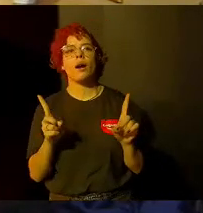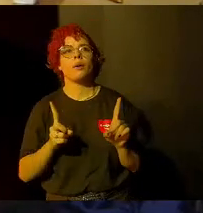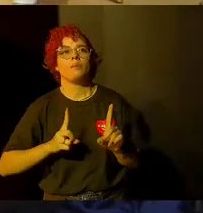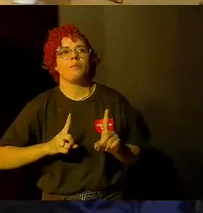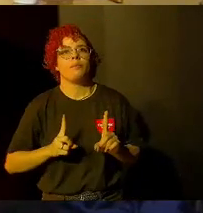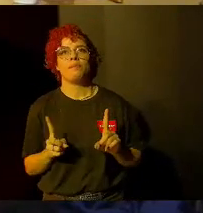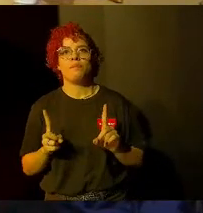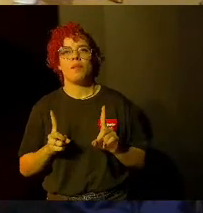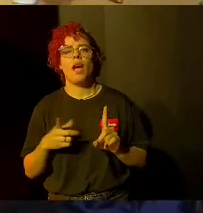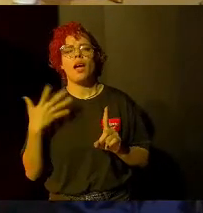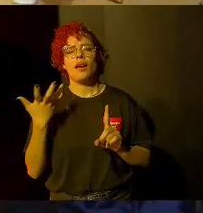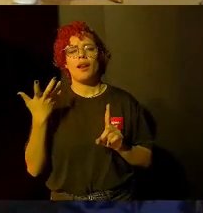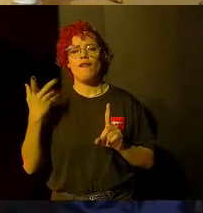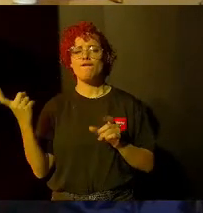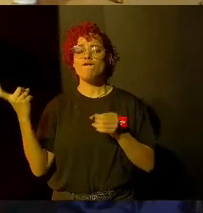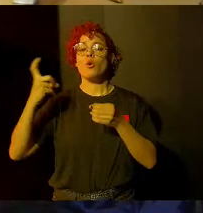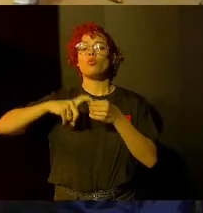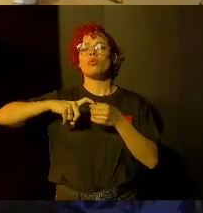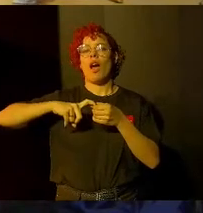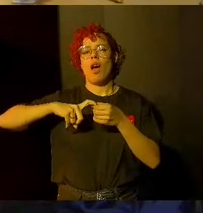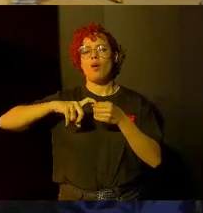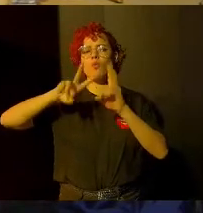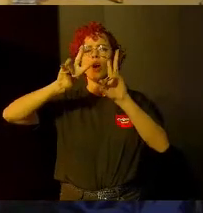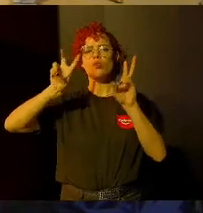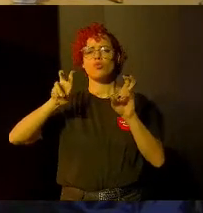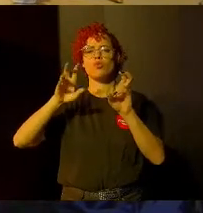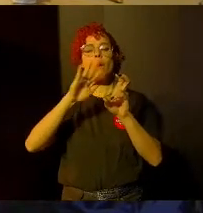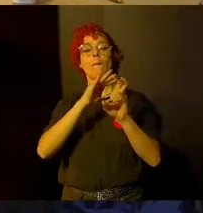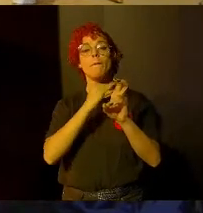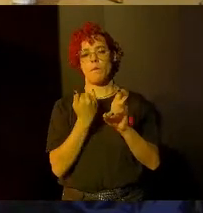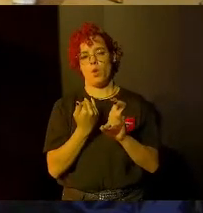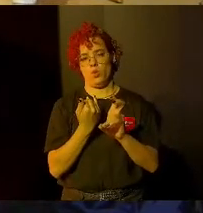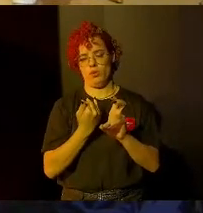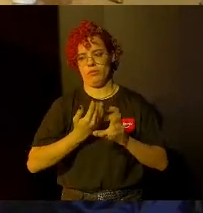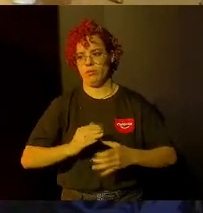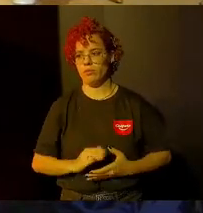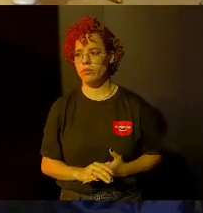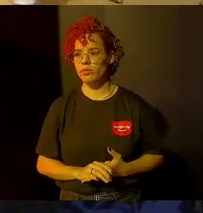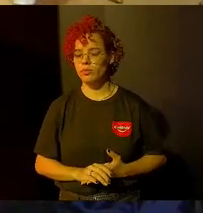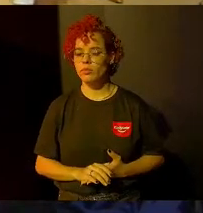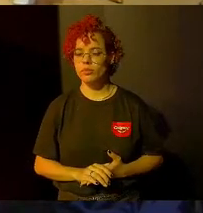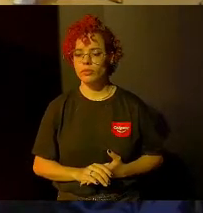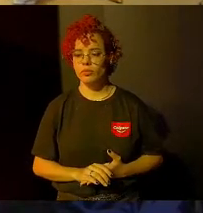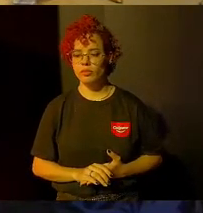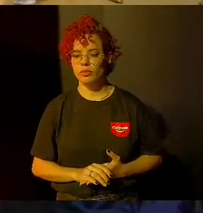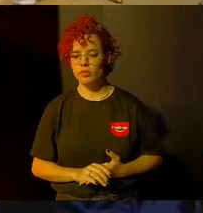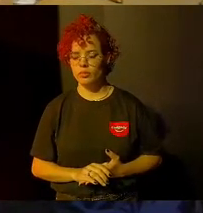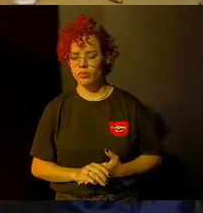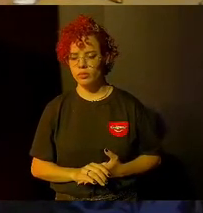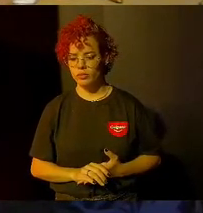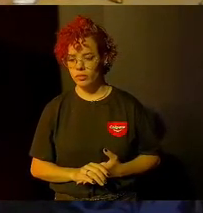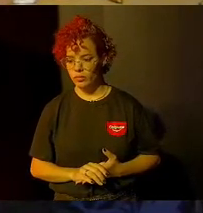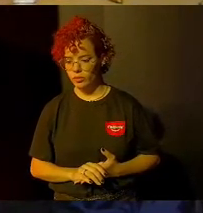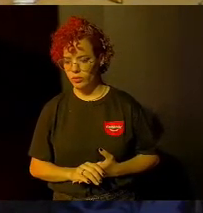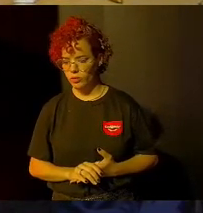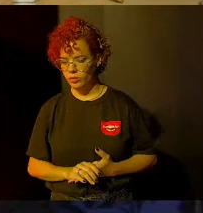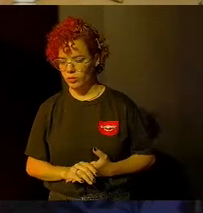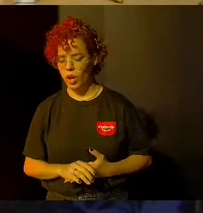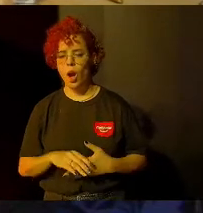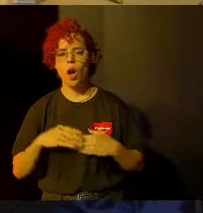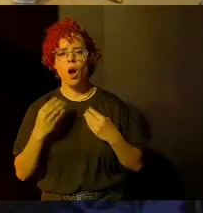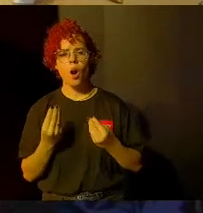retomar esse assunto da morte e como Eu tratei dele no meu